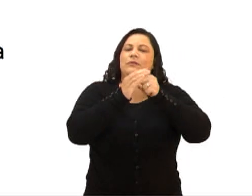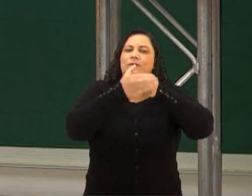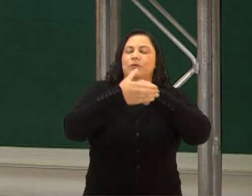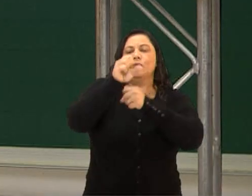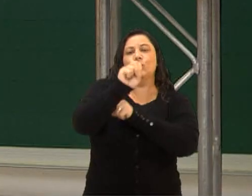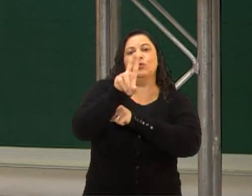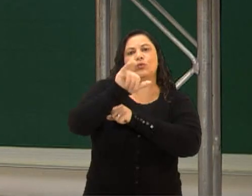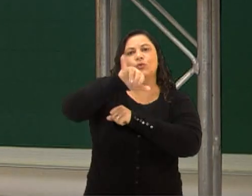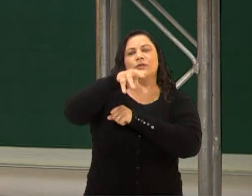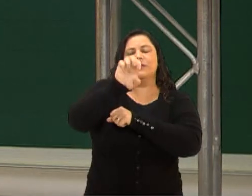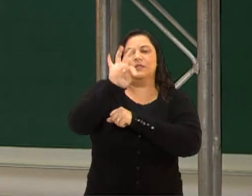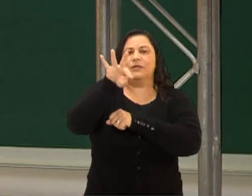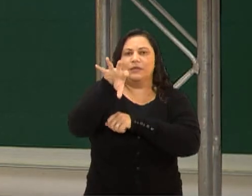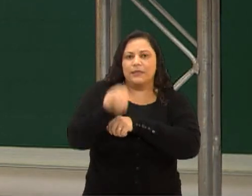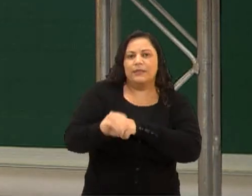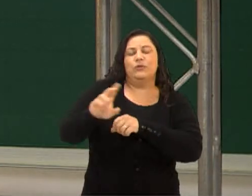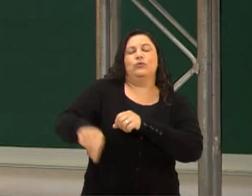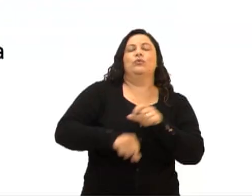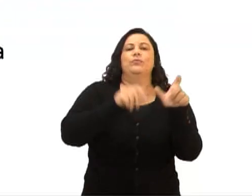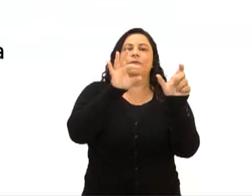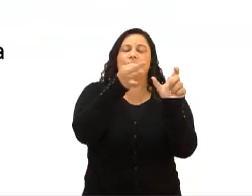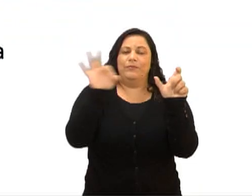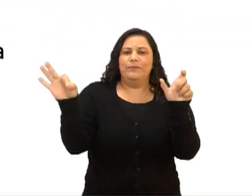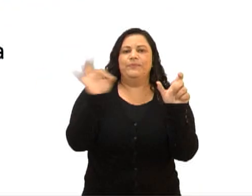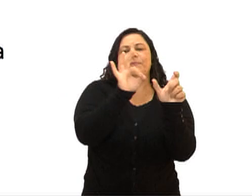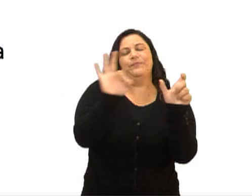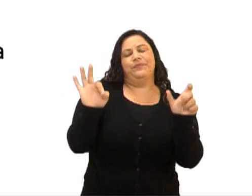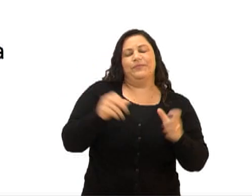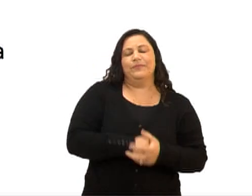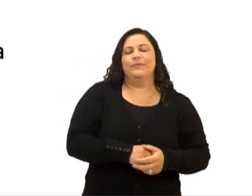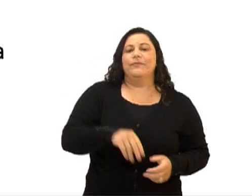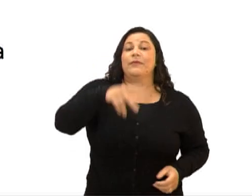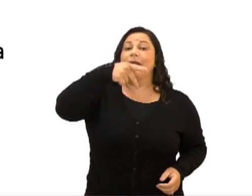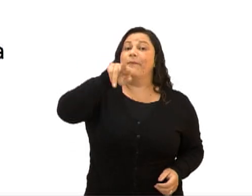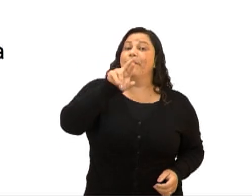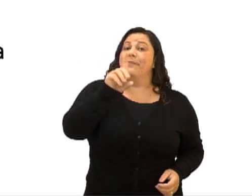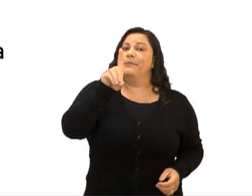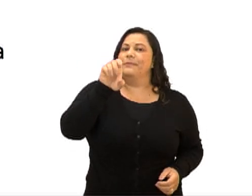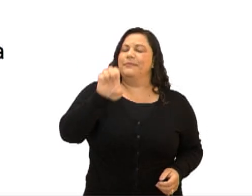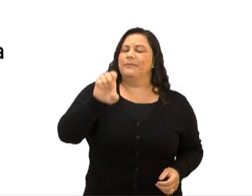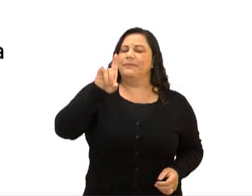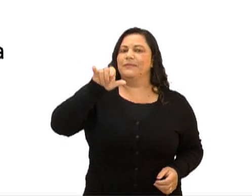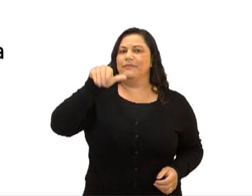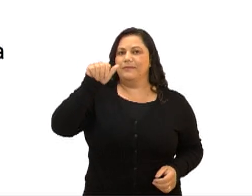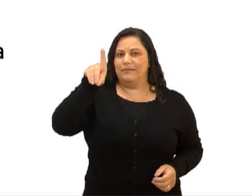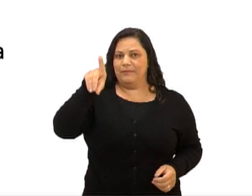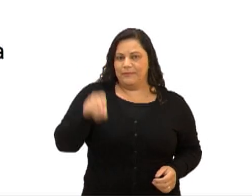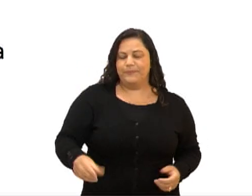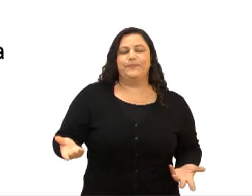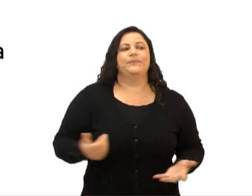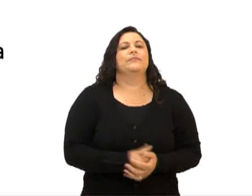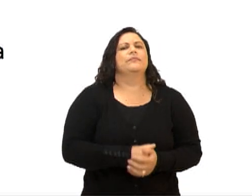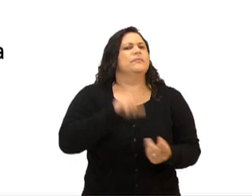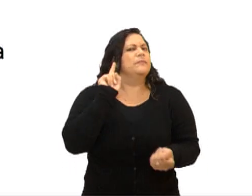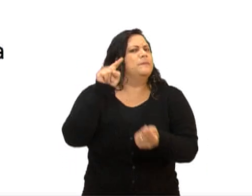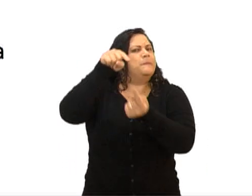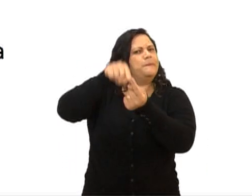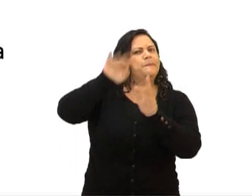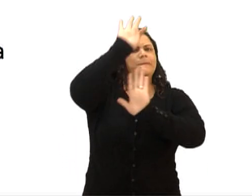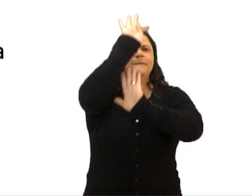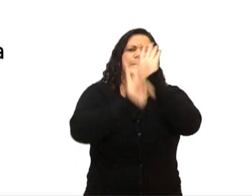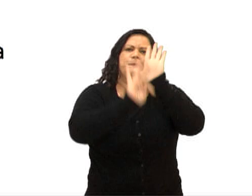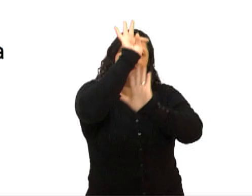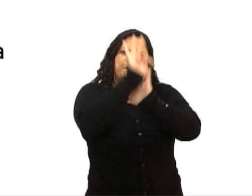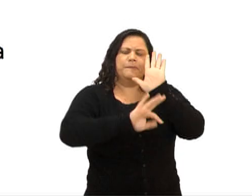na nossa língua portuguesa, são os verbos. Né? O segundo objetivo, identificar em textos os sujeitos e os predicados e